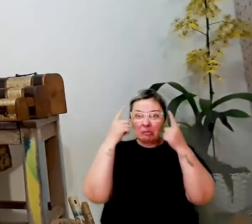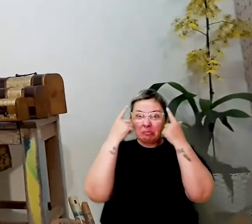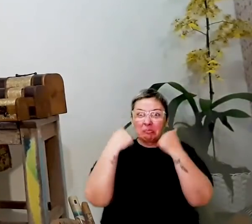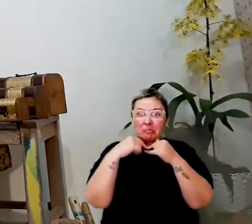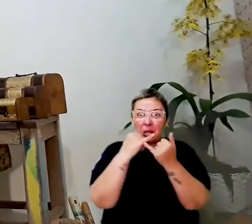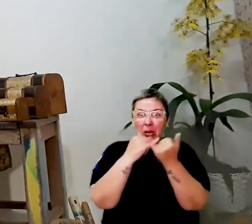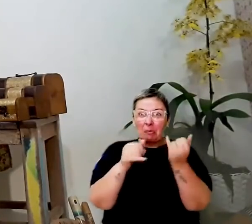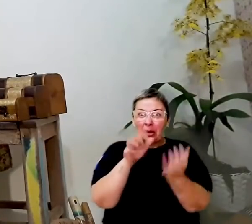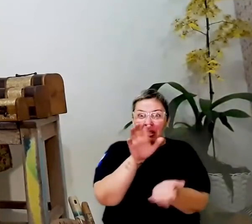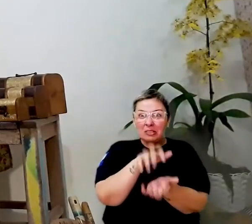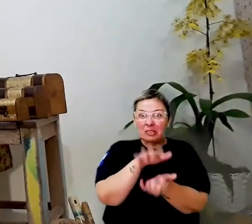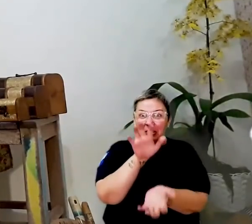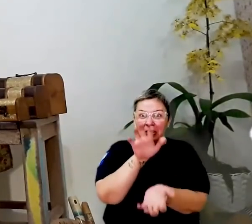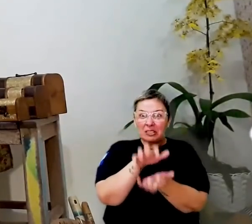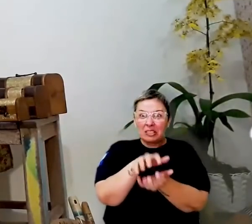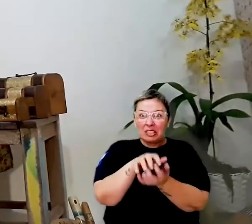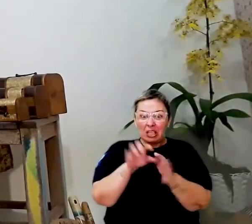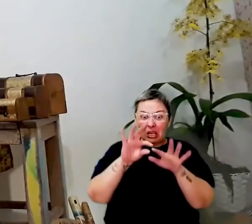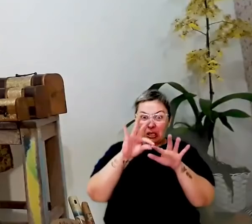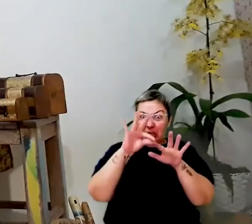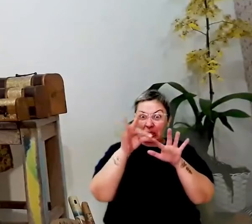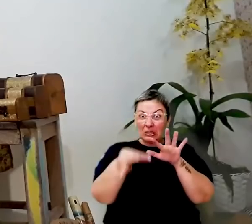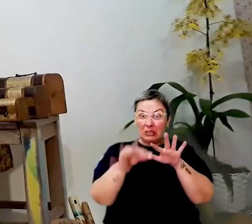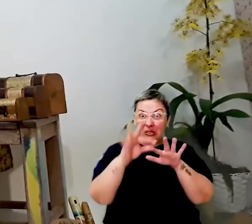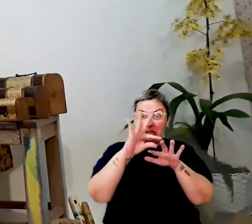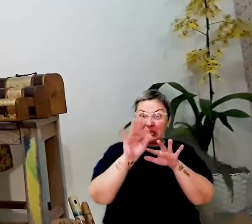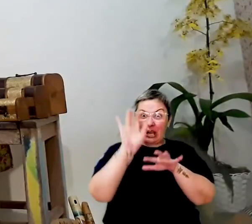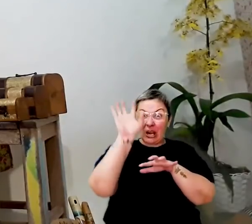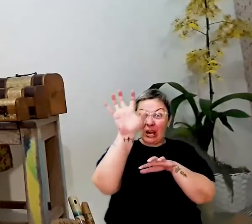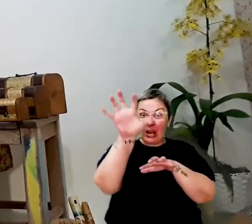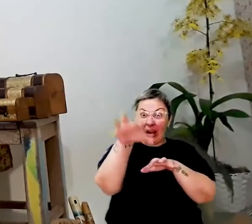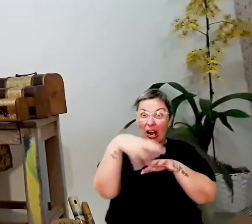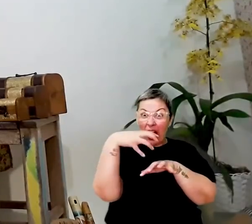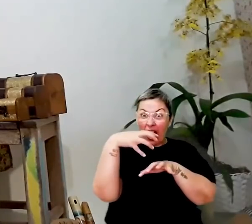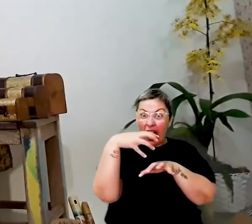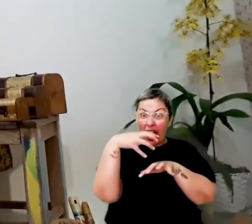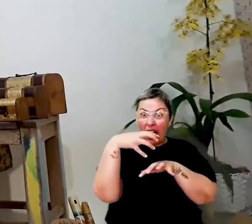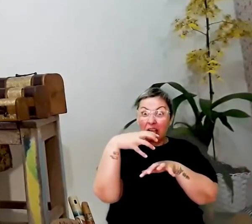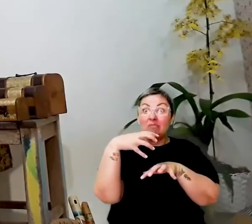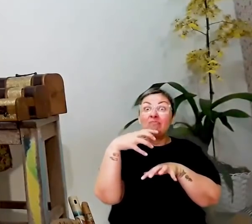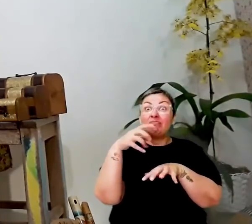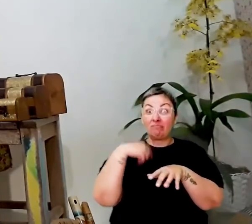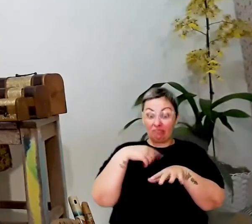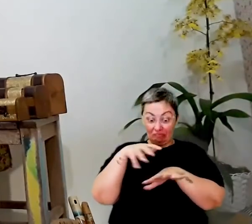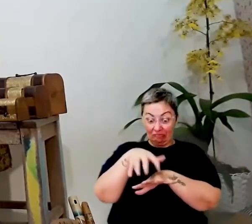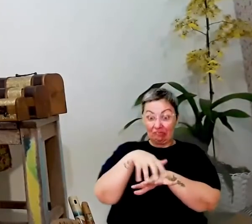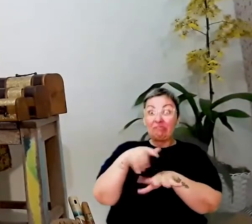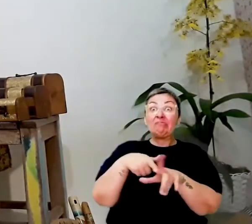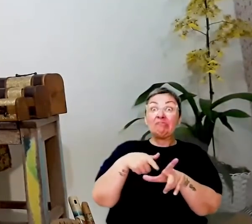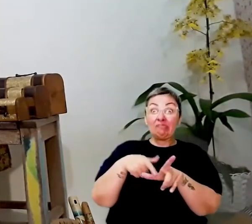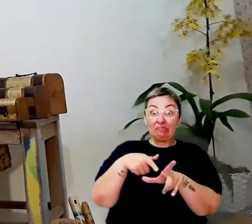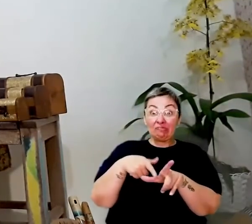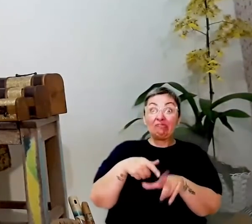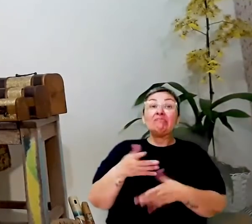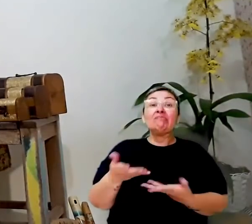jacaré e unhas afiadas de garras de gavião nos pés.